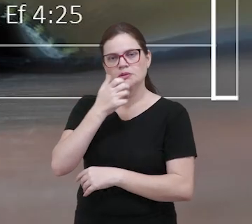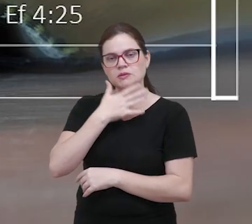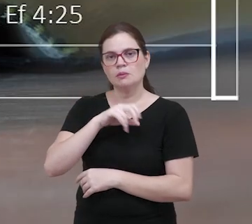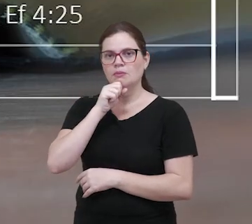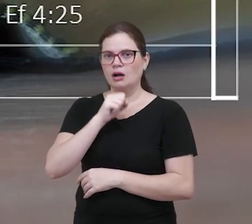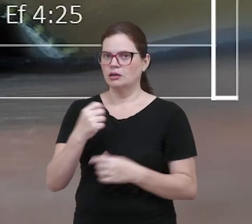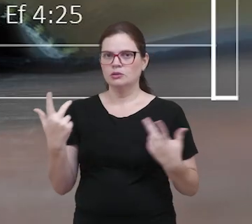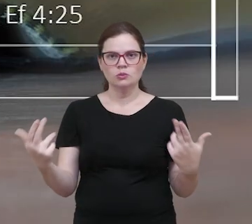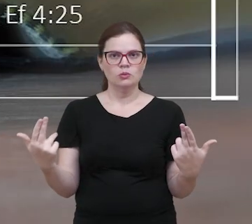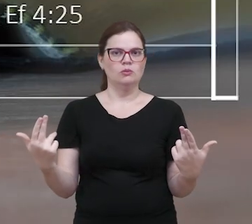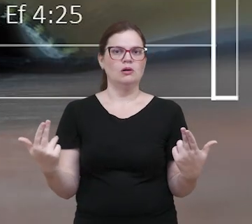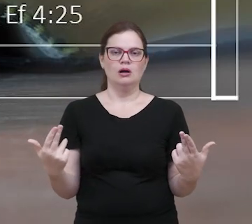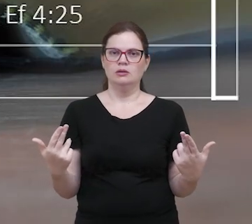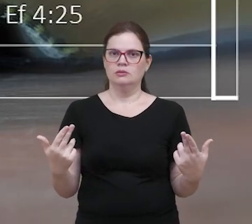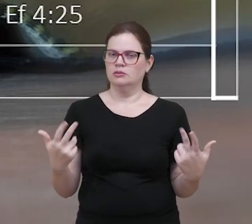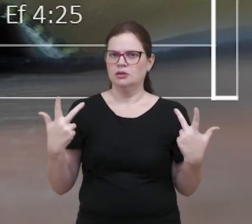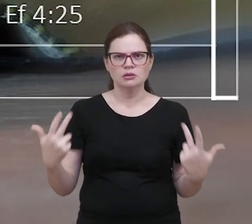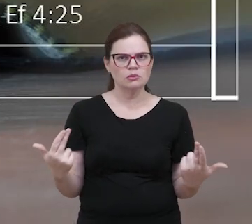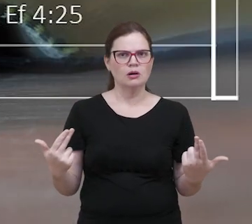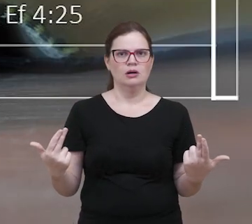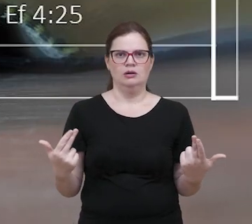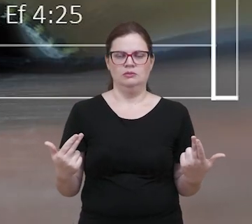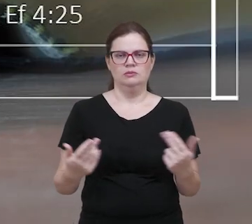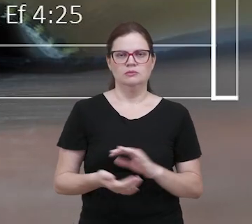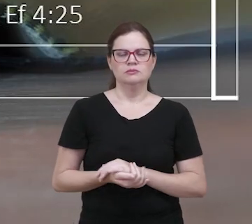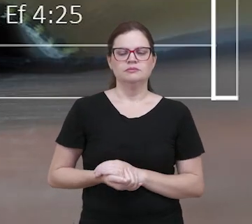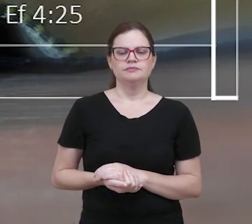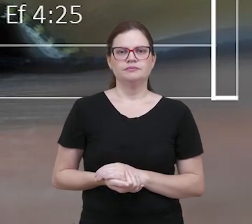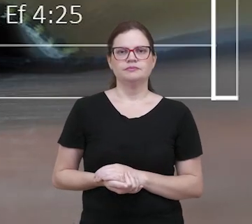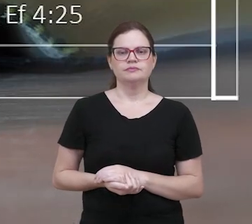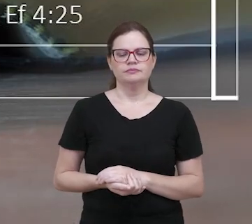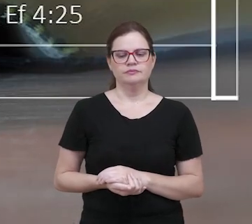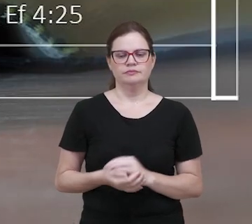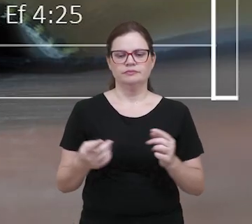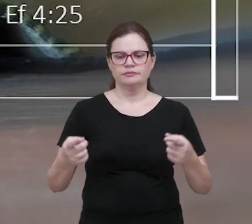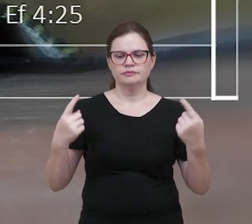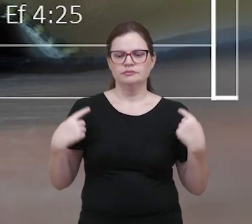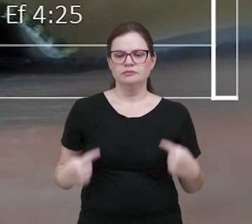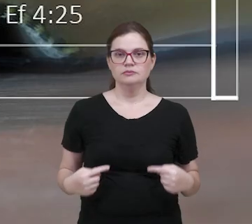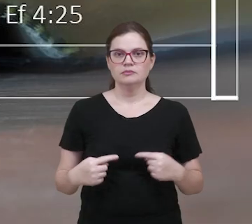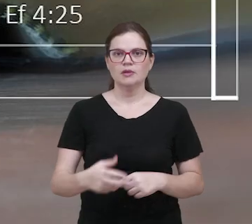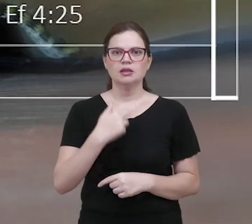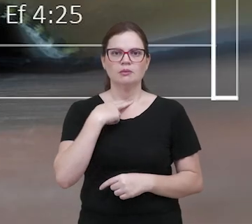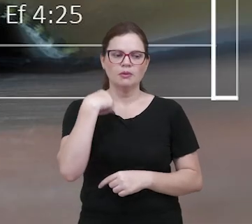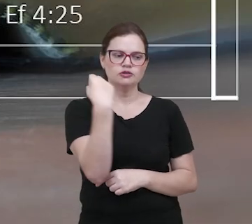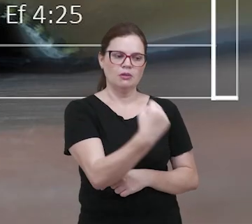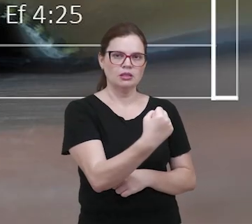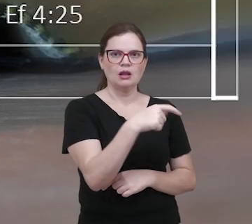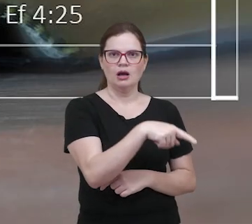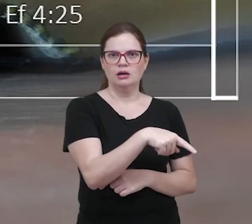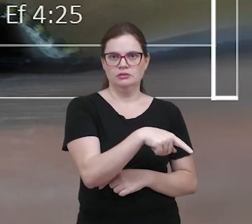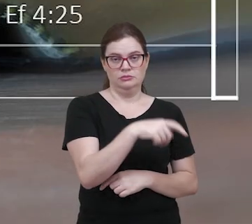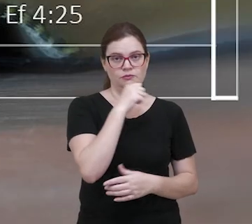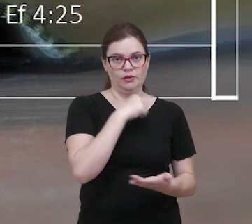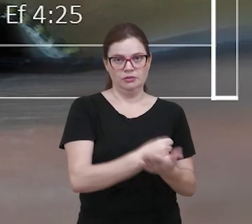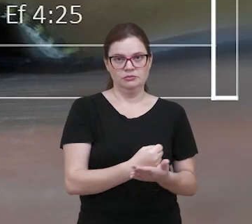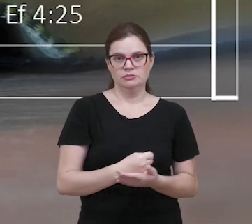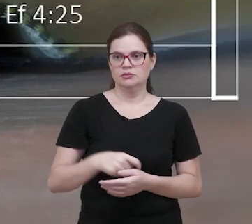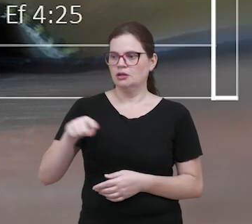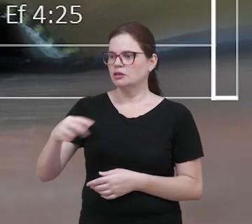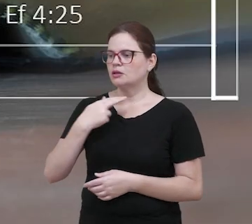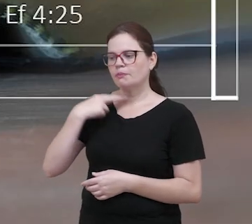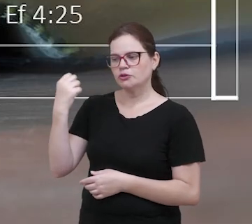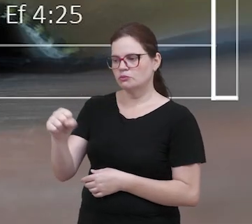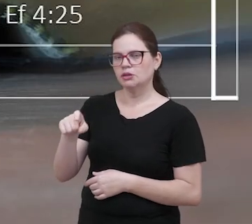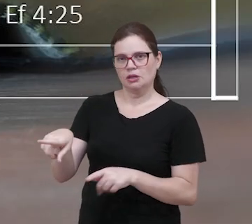A ordem para honrar o pai e a mãe continua no Novo Testamento. Não matarás. Também é uma ordem. Não matarás